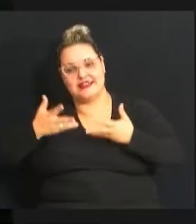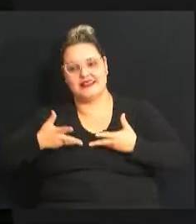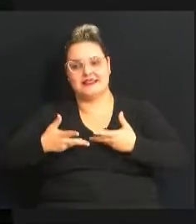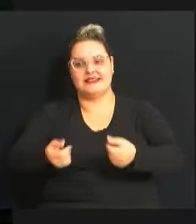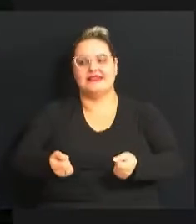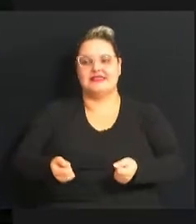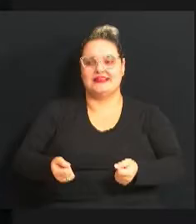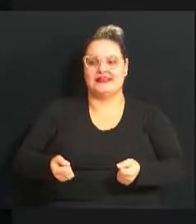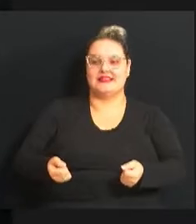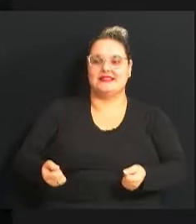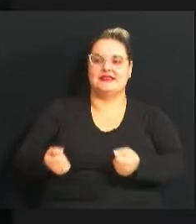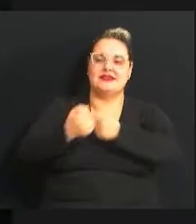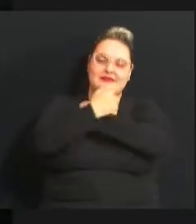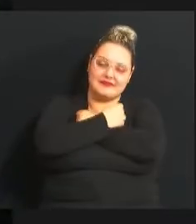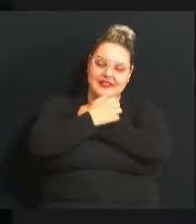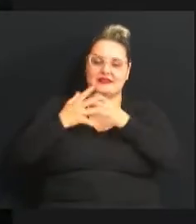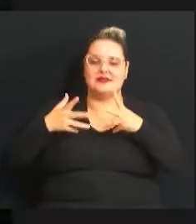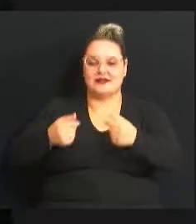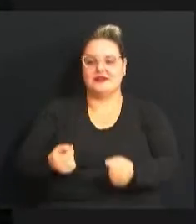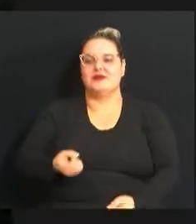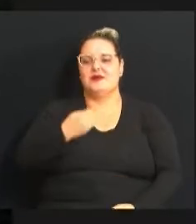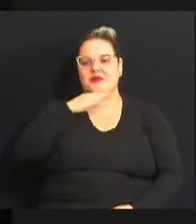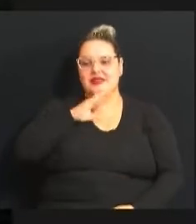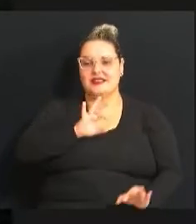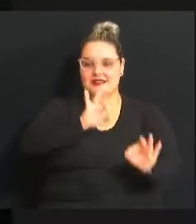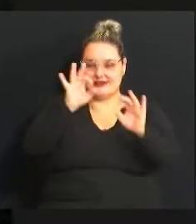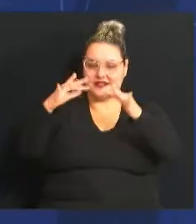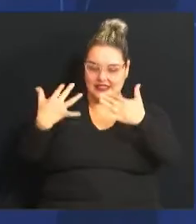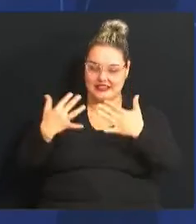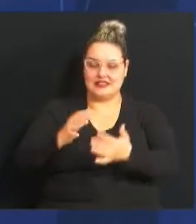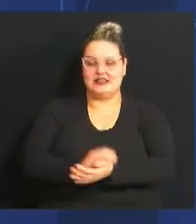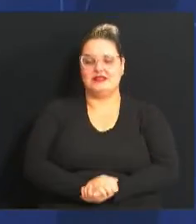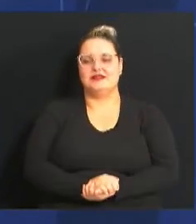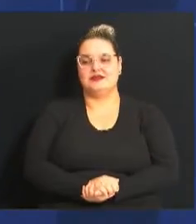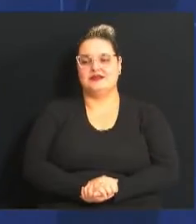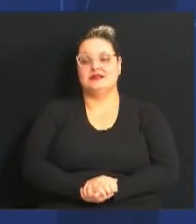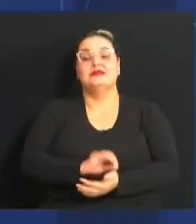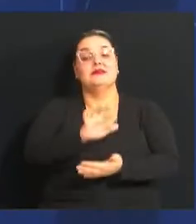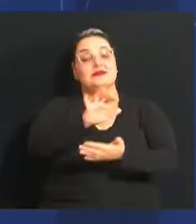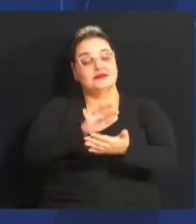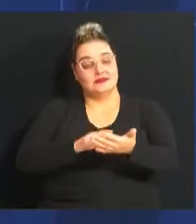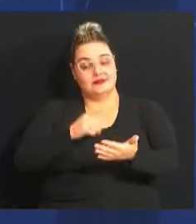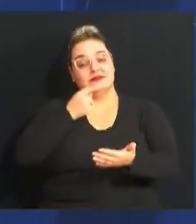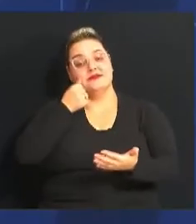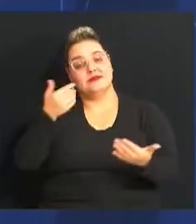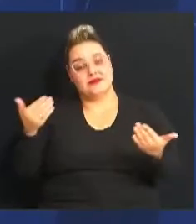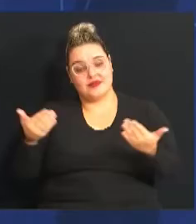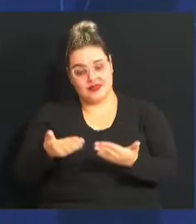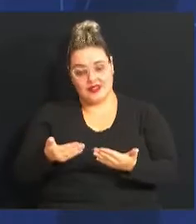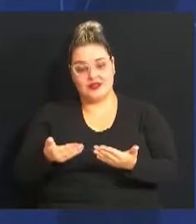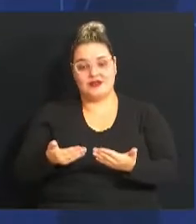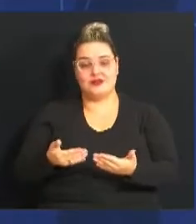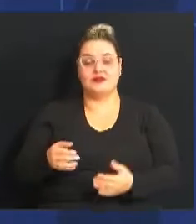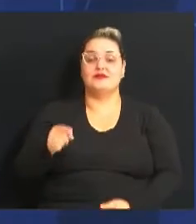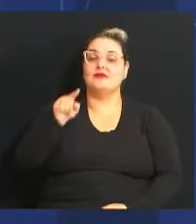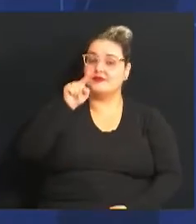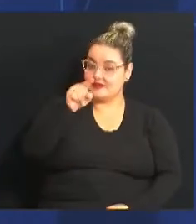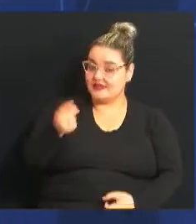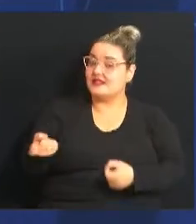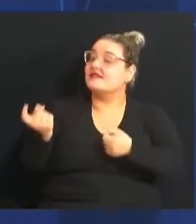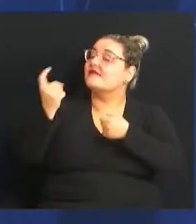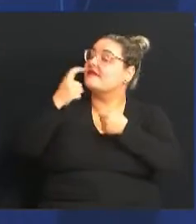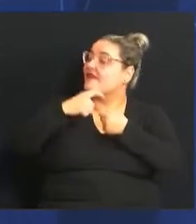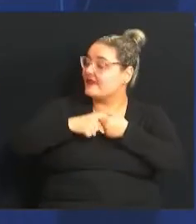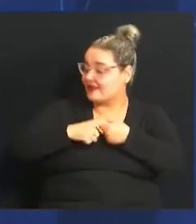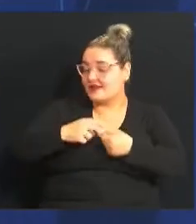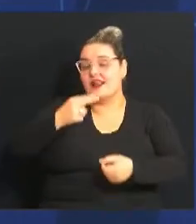agradeço o convite aí. Tchau aí todo mundo e uma boa tarde para todos que estão assistindo. Esse foi o Na Ponta do Lápis de hoje. Vocês vão voltar com o